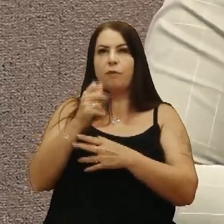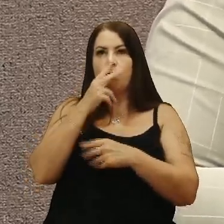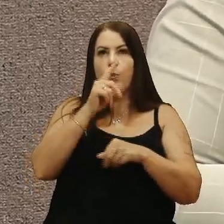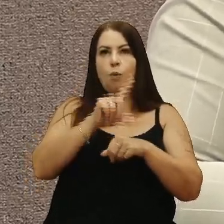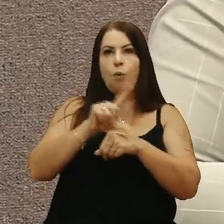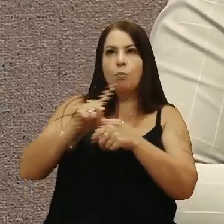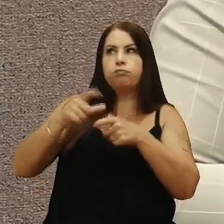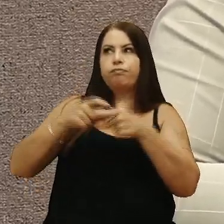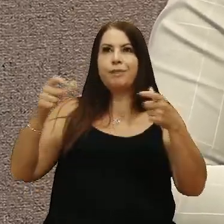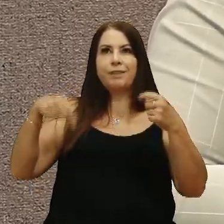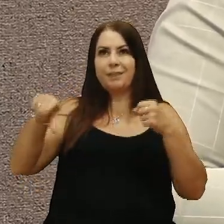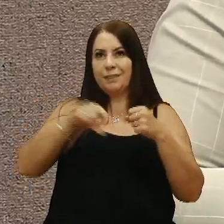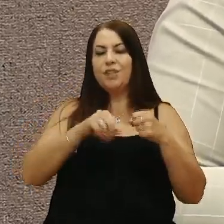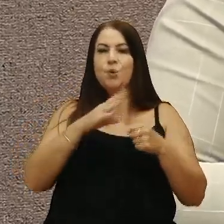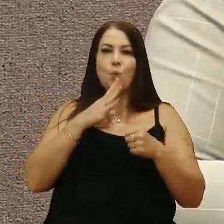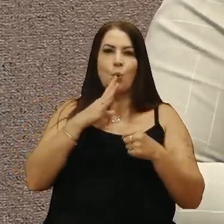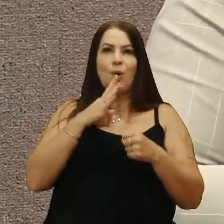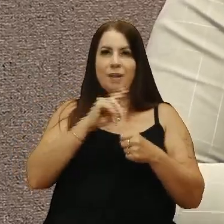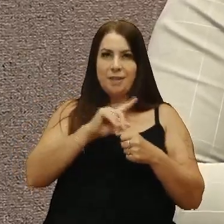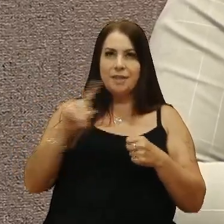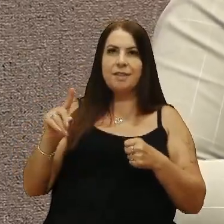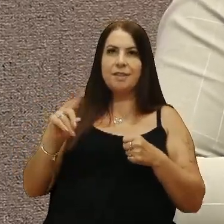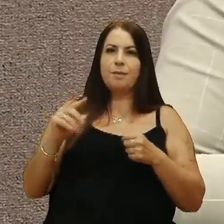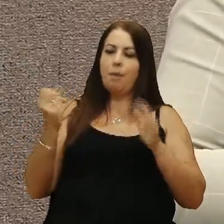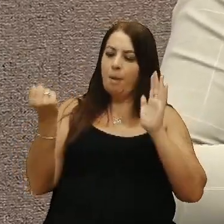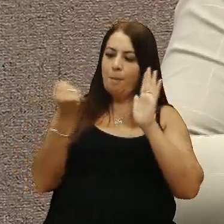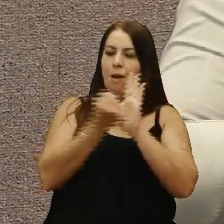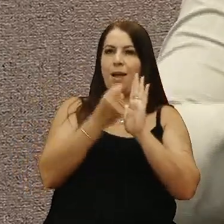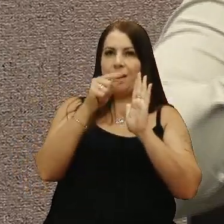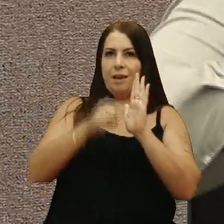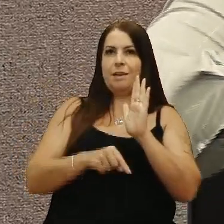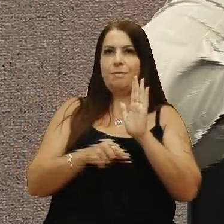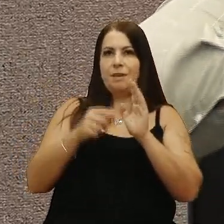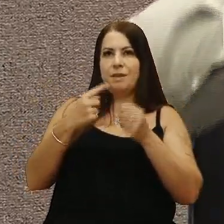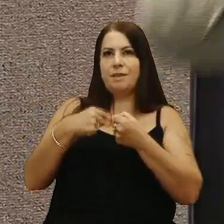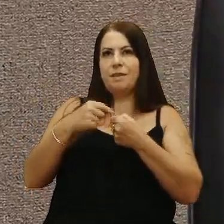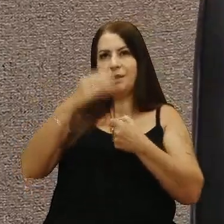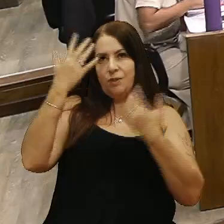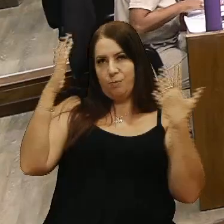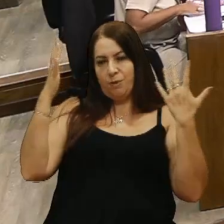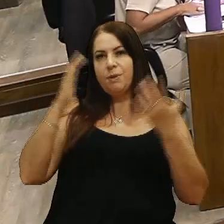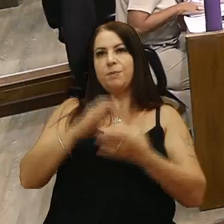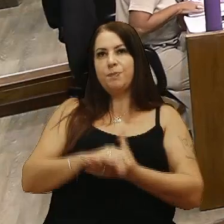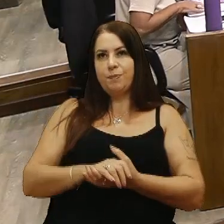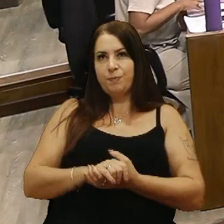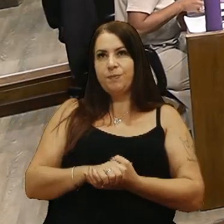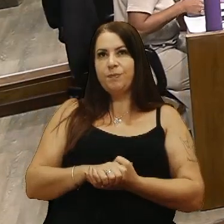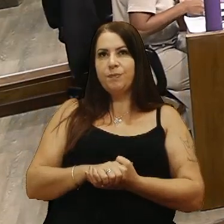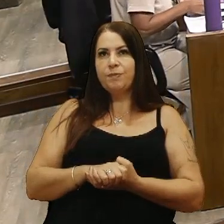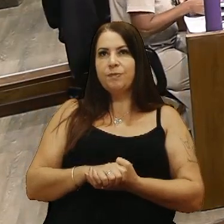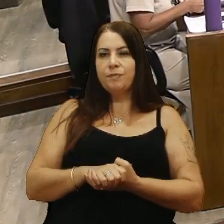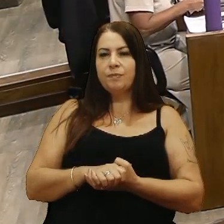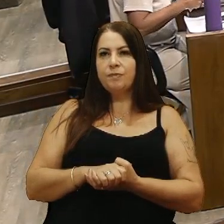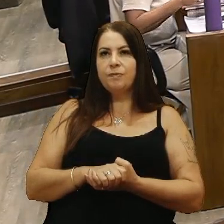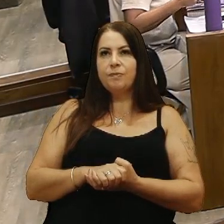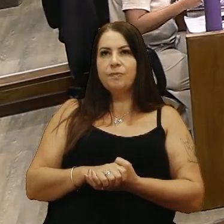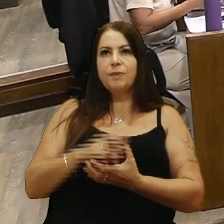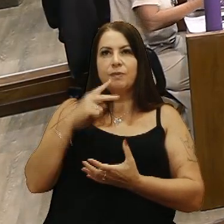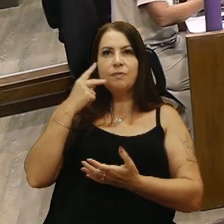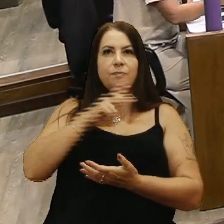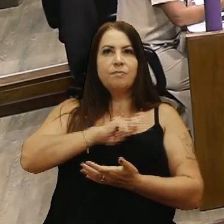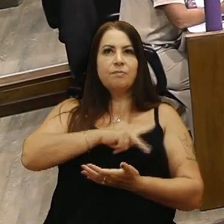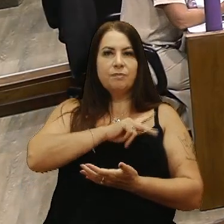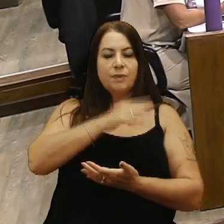Os grandes comércios da cidade que são conhecidos pela marca registrada por estarem nessa cidade. Parabéns. Obrigado. Vereador Pedro, por